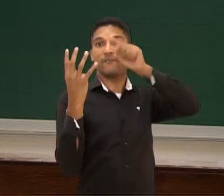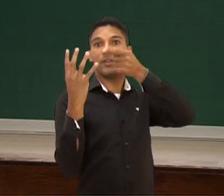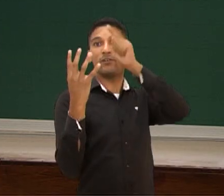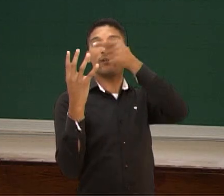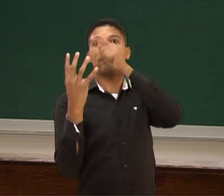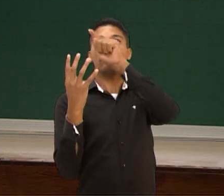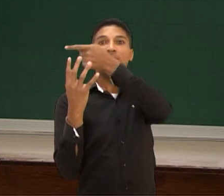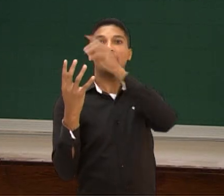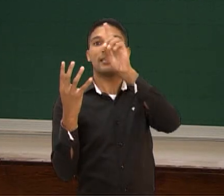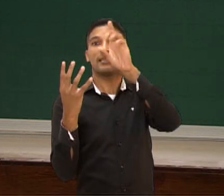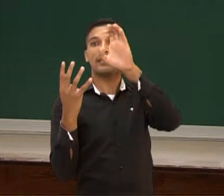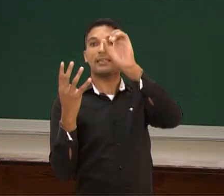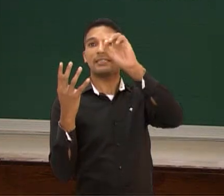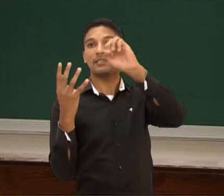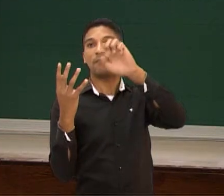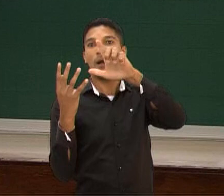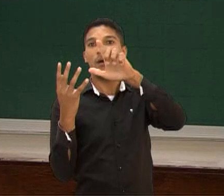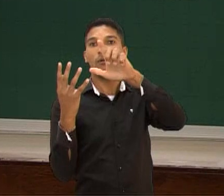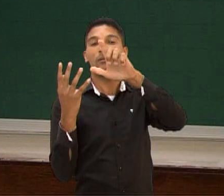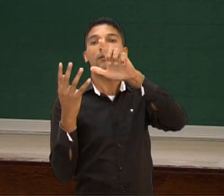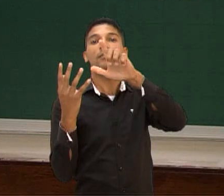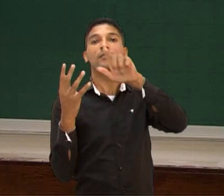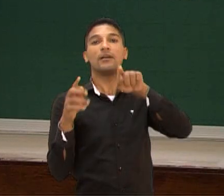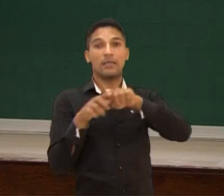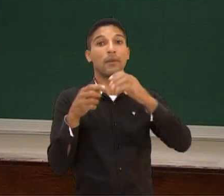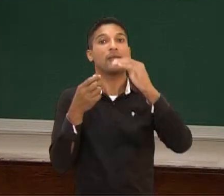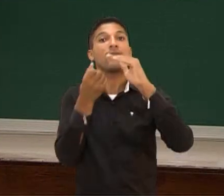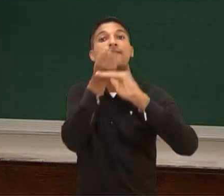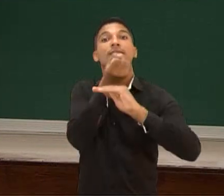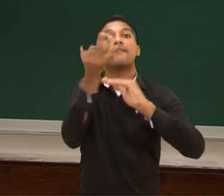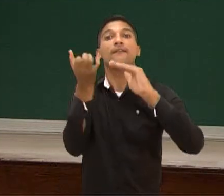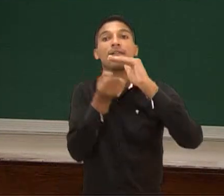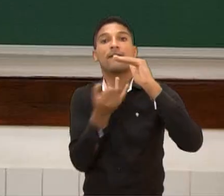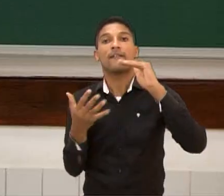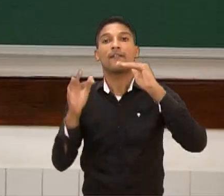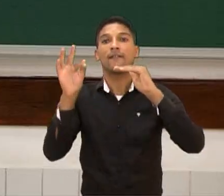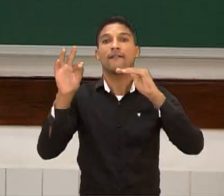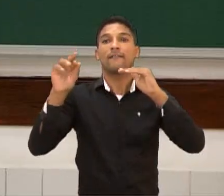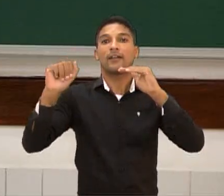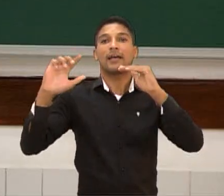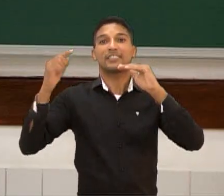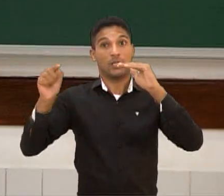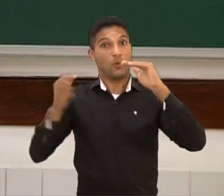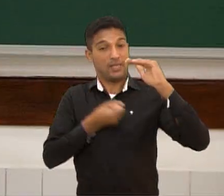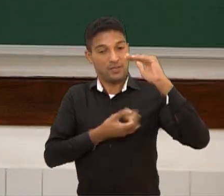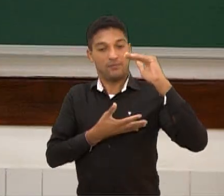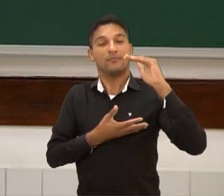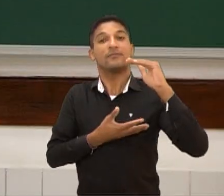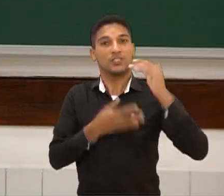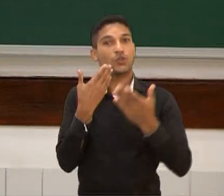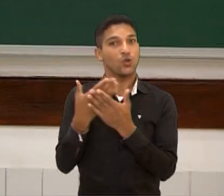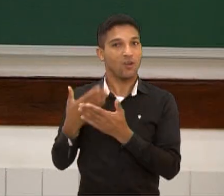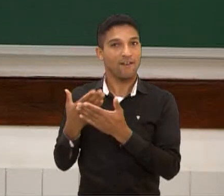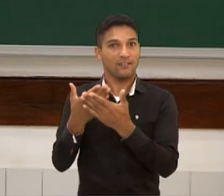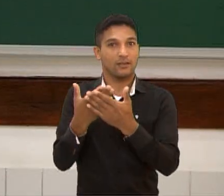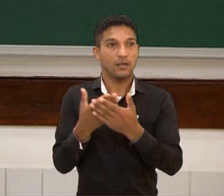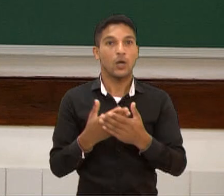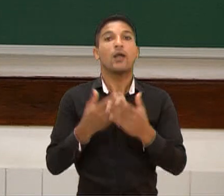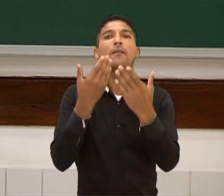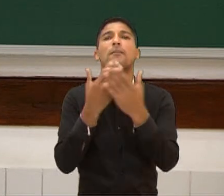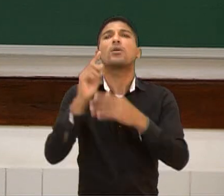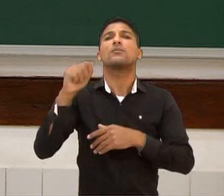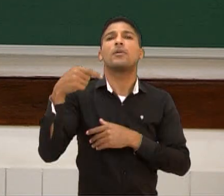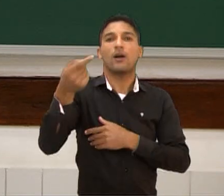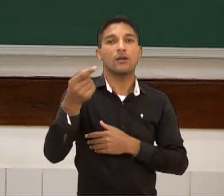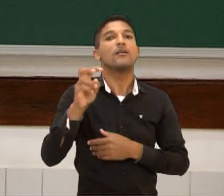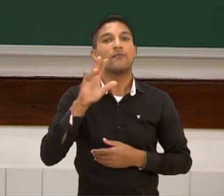essas escritas, ok? Tudo bem? Agora, na nossa próxima aula, vamos verificar um pouquinho mais essas frações,